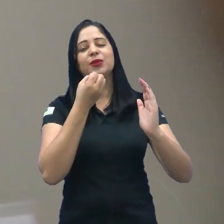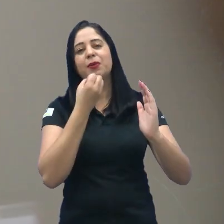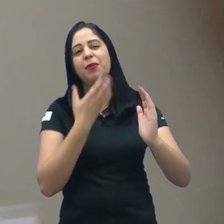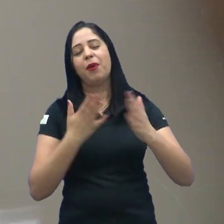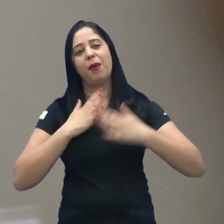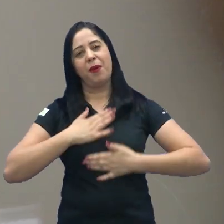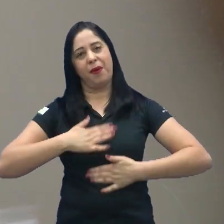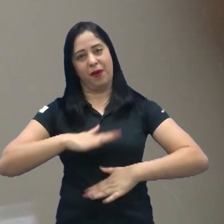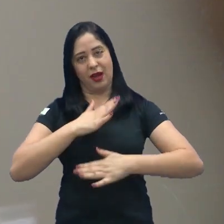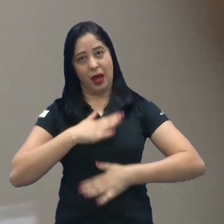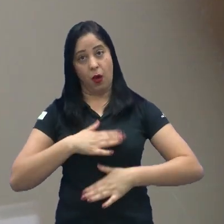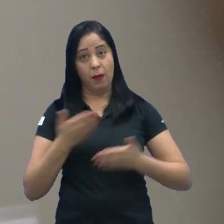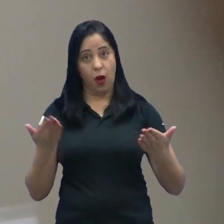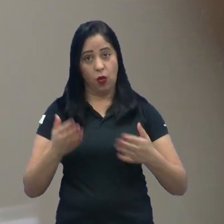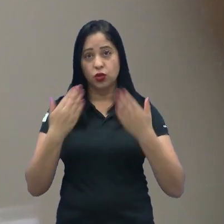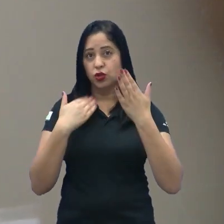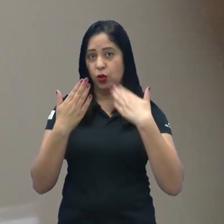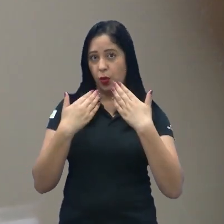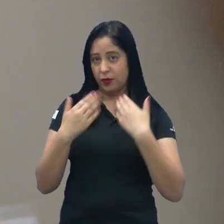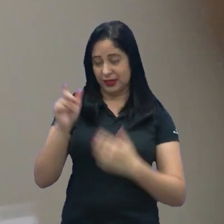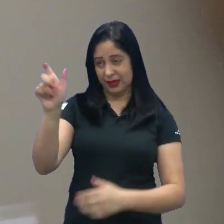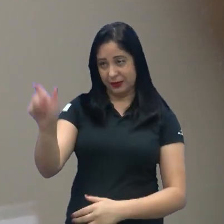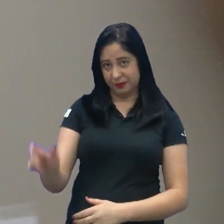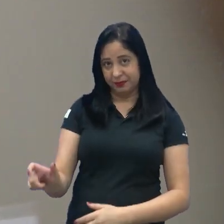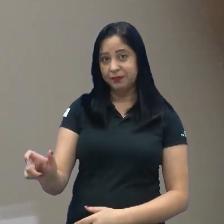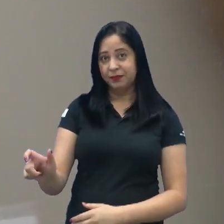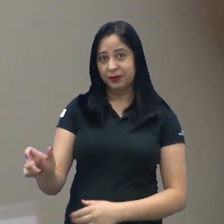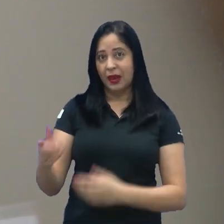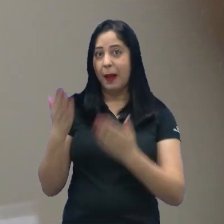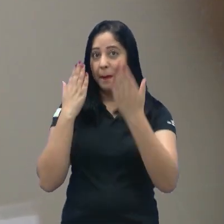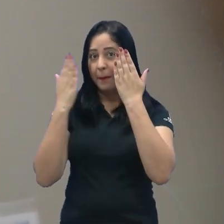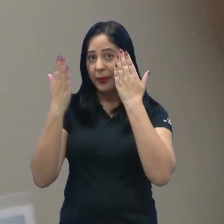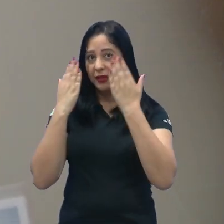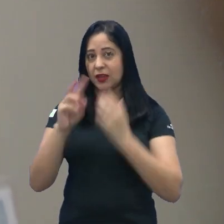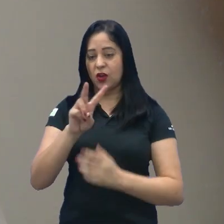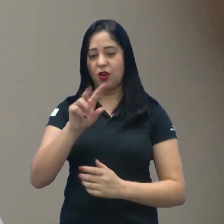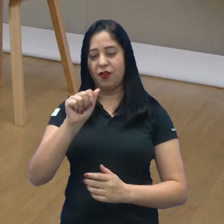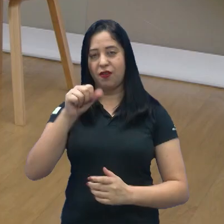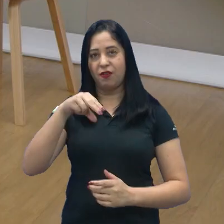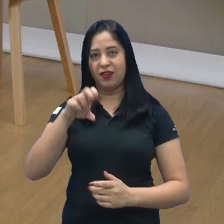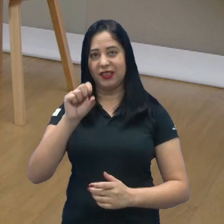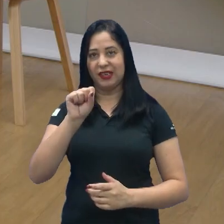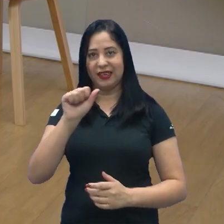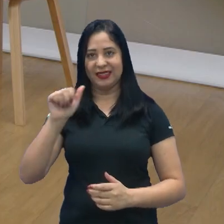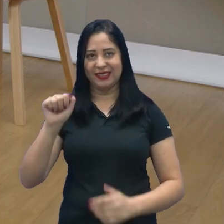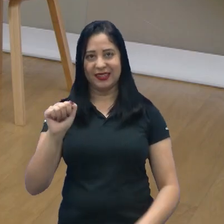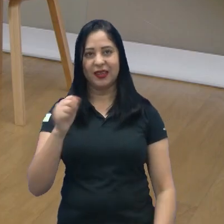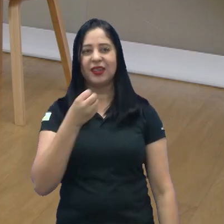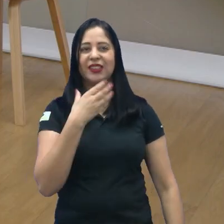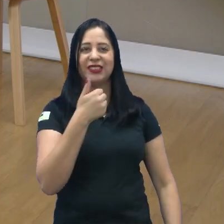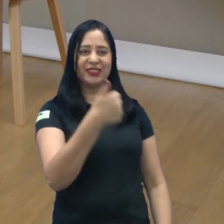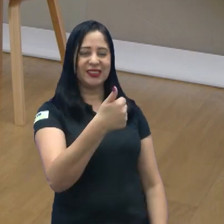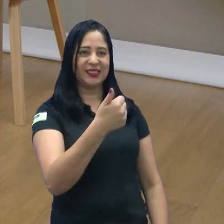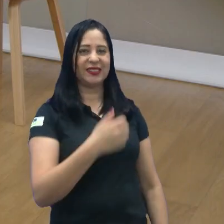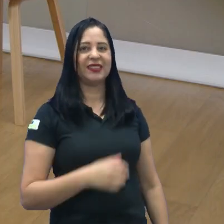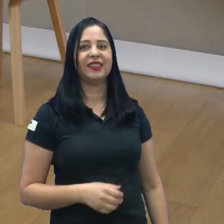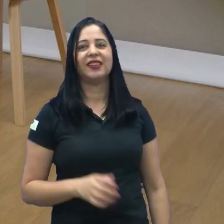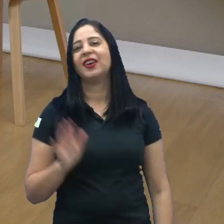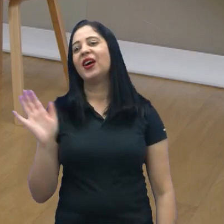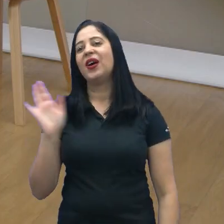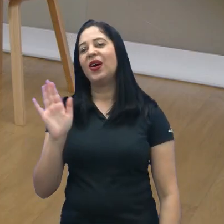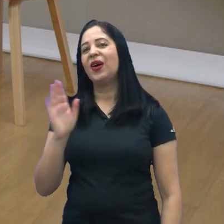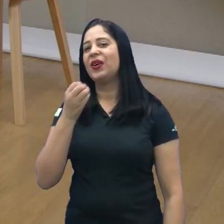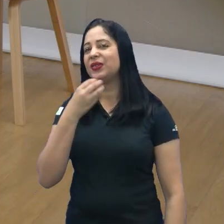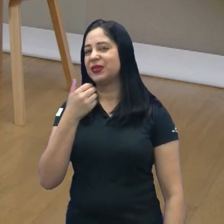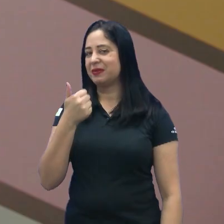gente sobre esse assunto, recebemos aqui no estúdio a psicóloga Vanessa Azevedo. Tudo bem, Vanessa? Tudo bom, Gi? Quero